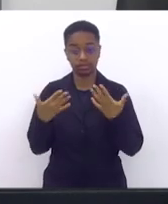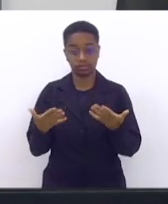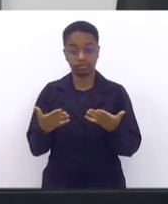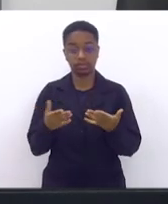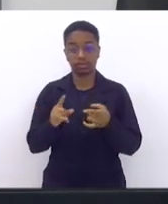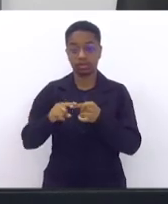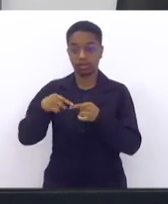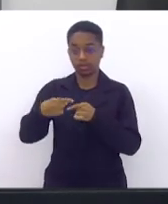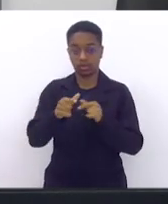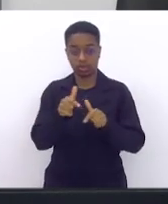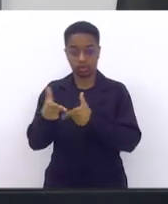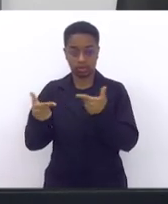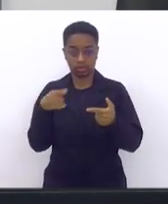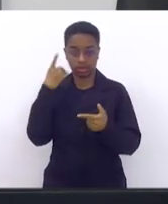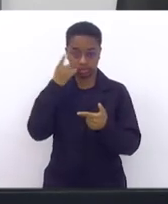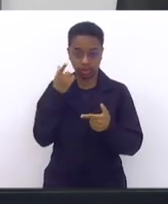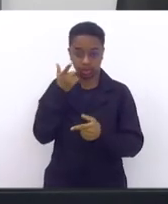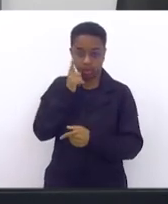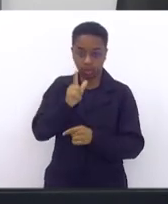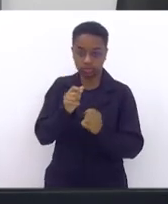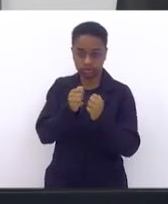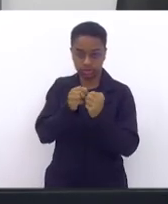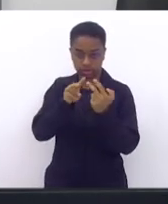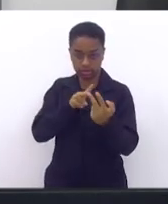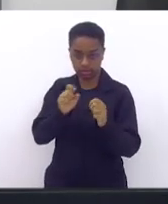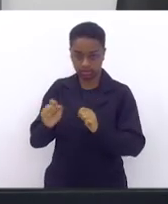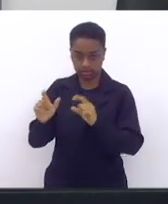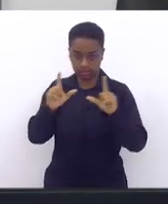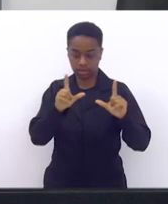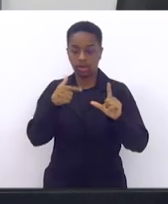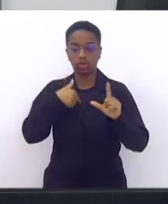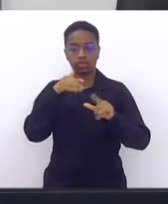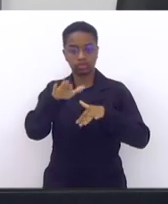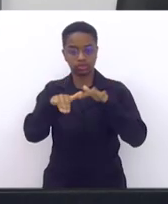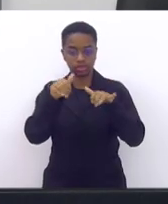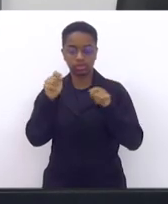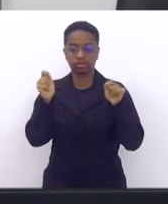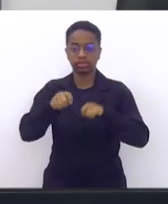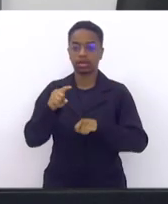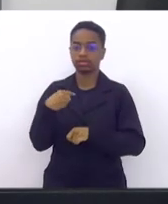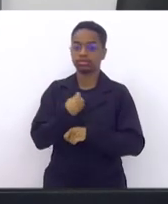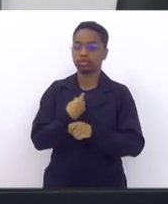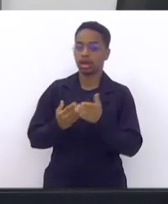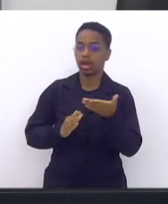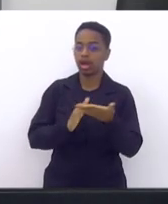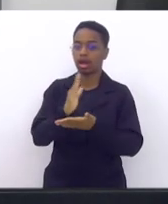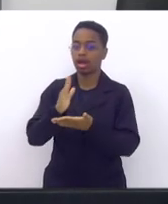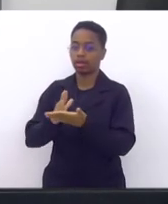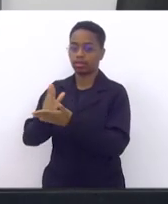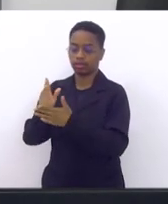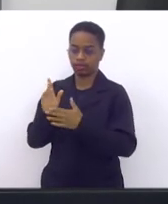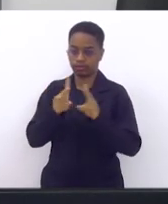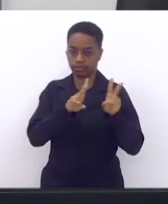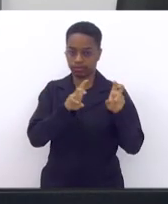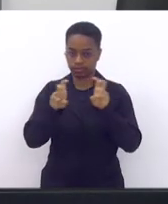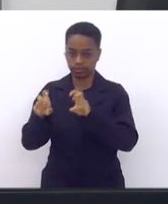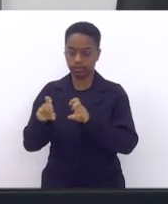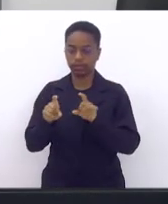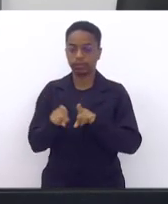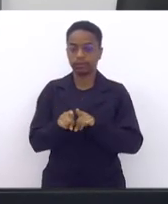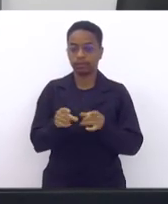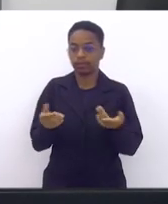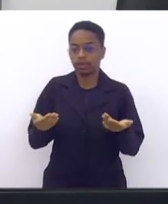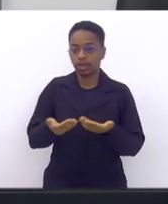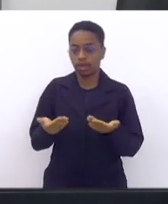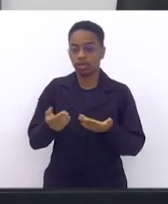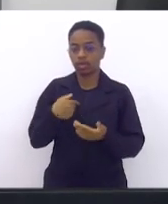os outros deputados conseguirem entrar online, eu já chamo aqui para a gente aprovar essas determinações. E, nesse